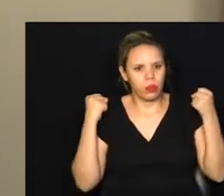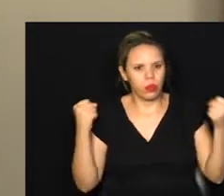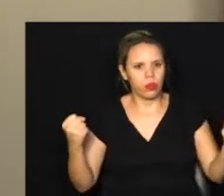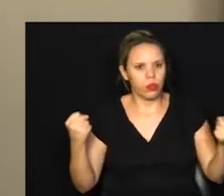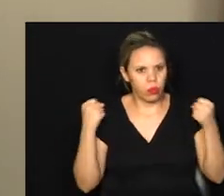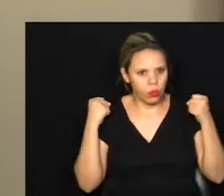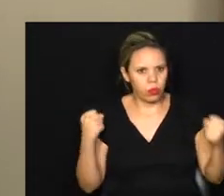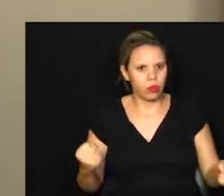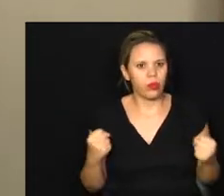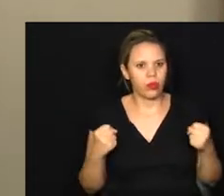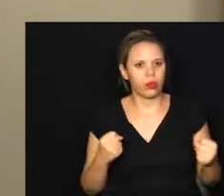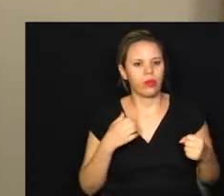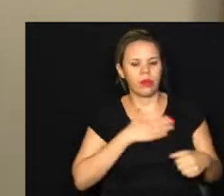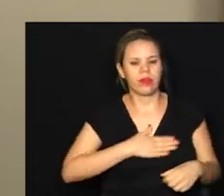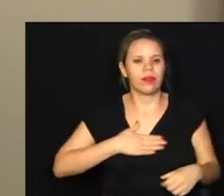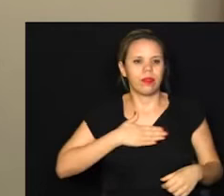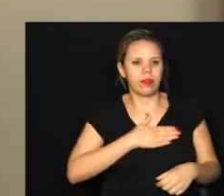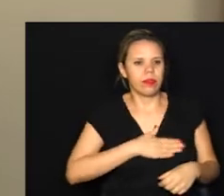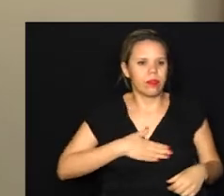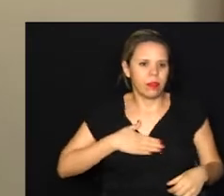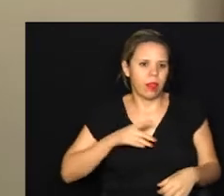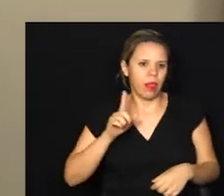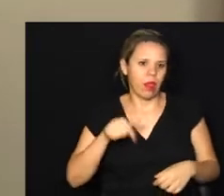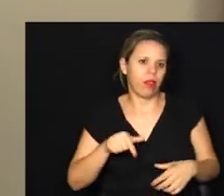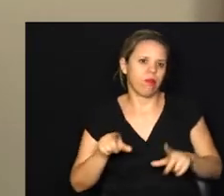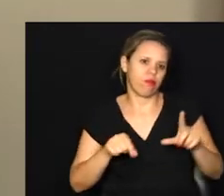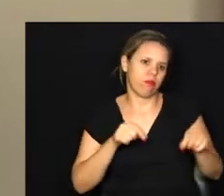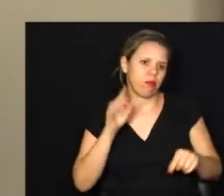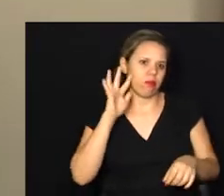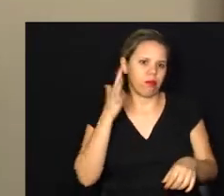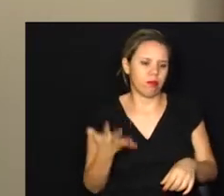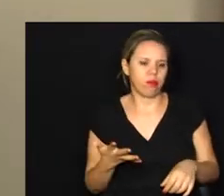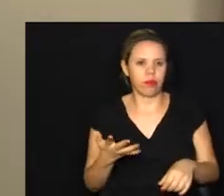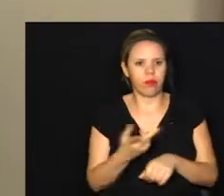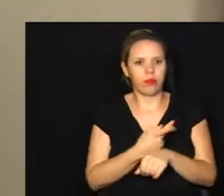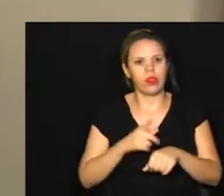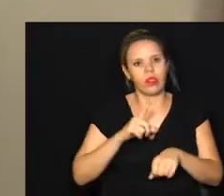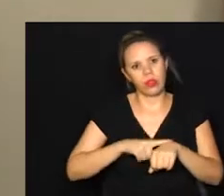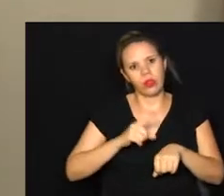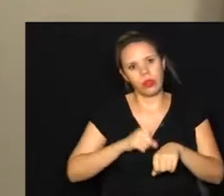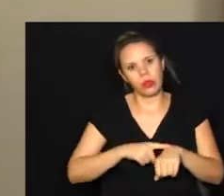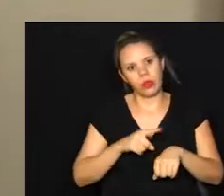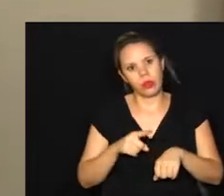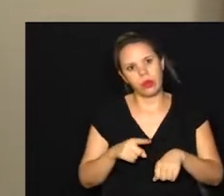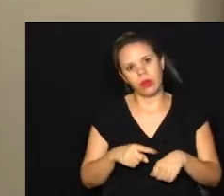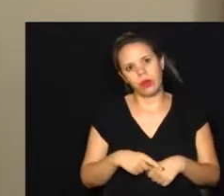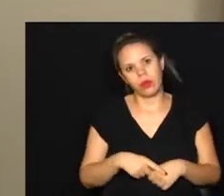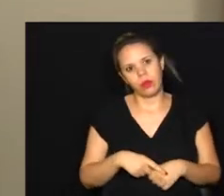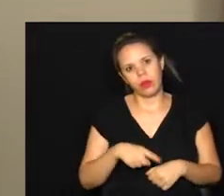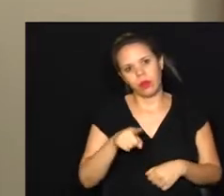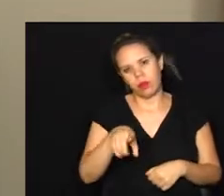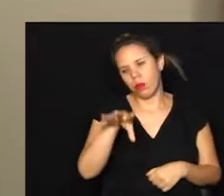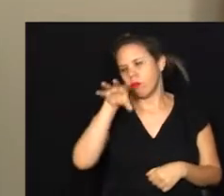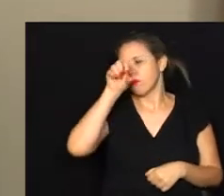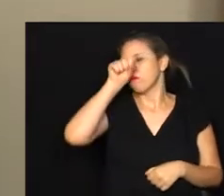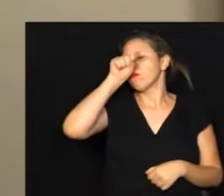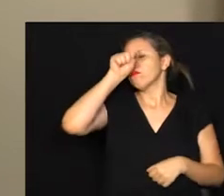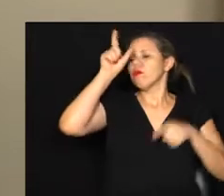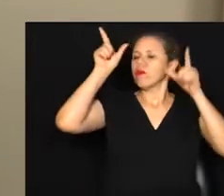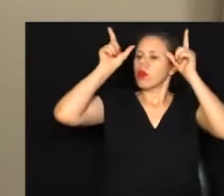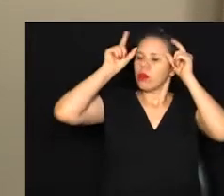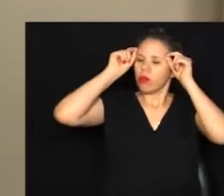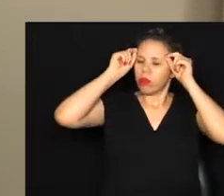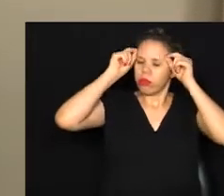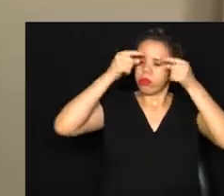praticar atividade física ou atividades prazerosas é uma solução. Procurar ter um tempinho, um momento para você